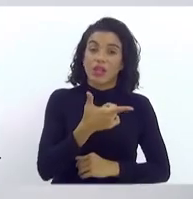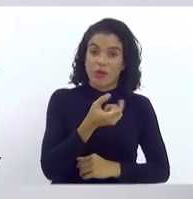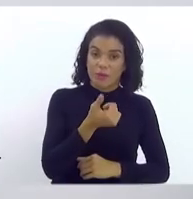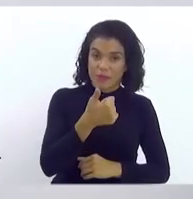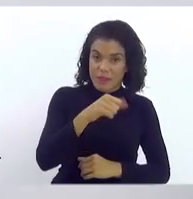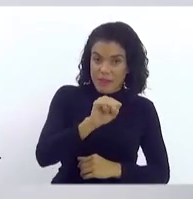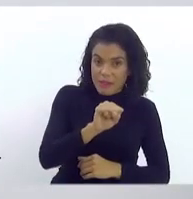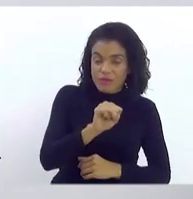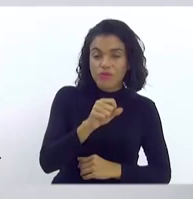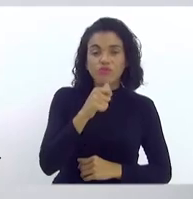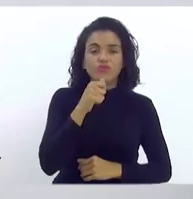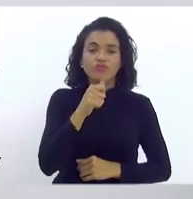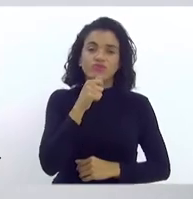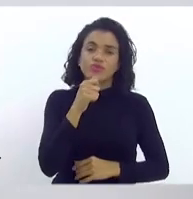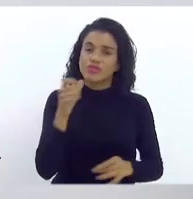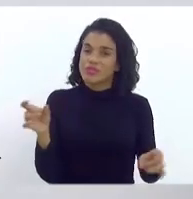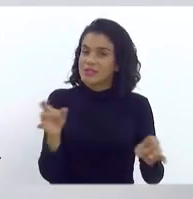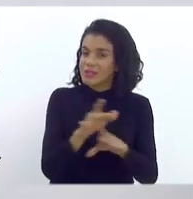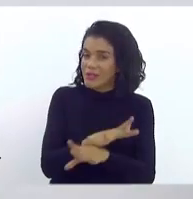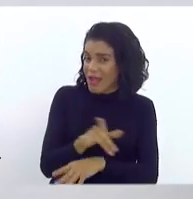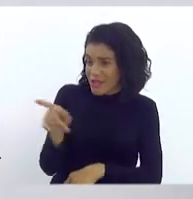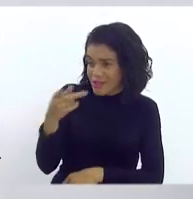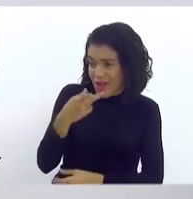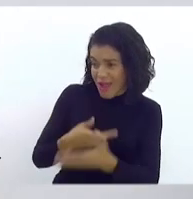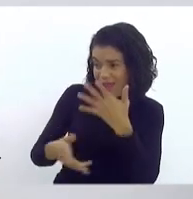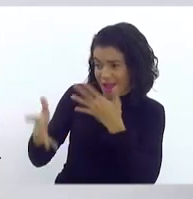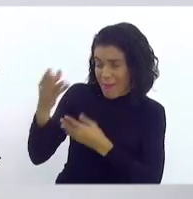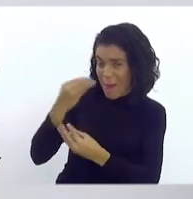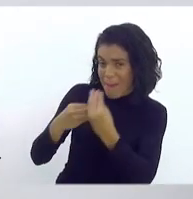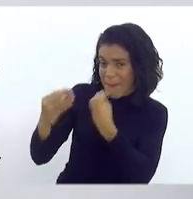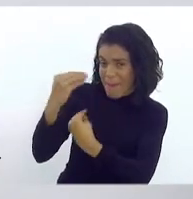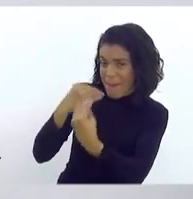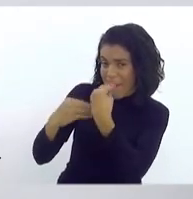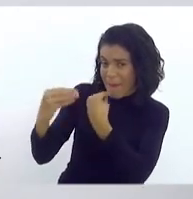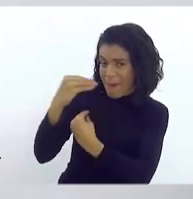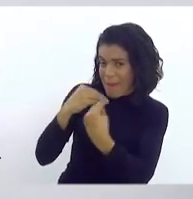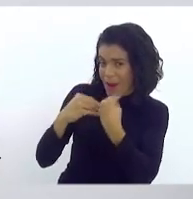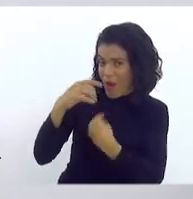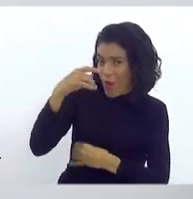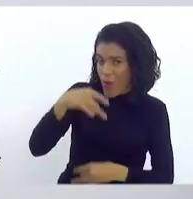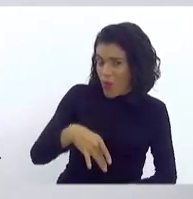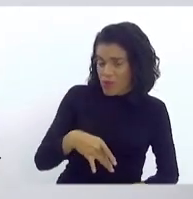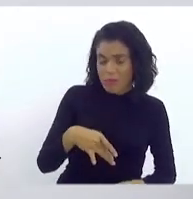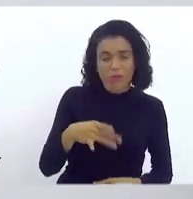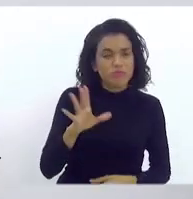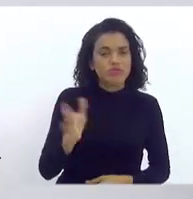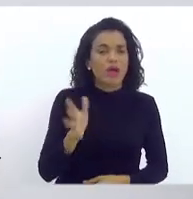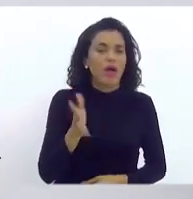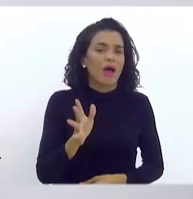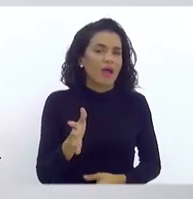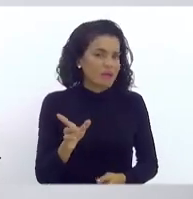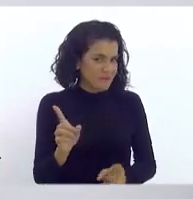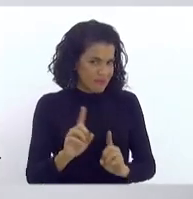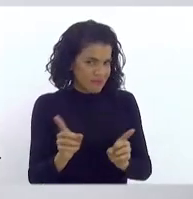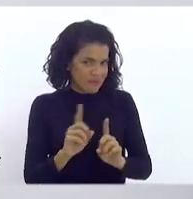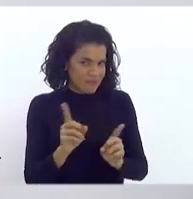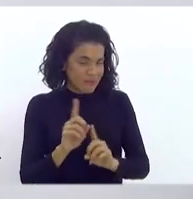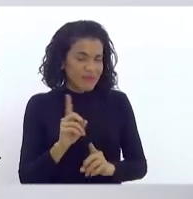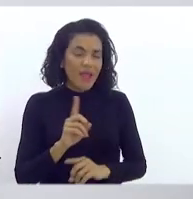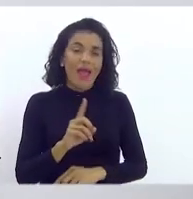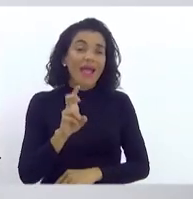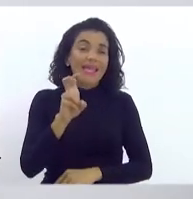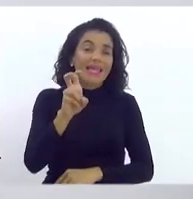até pouco tempo, não tinha sido concluída ainda. A senhora falou agora que foi na última sessão, ou nem foi ainda. Já era para a gente estar discutindo a quinta